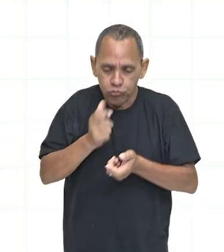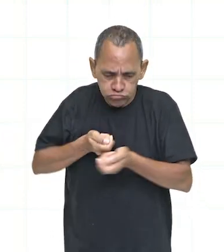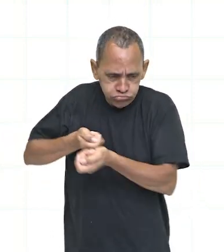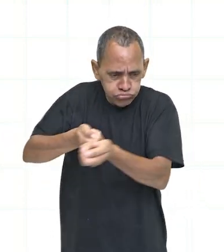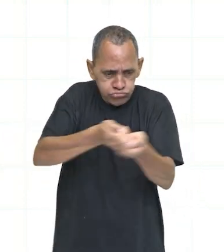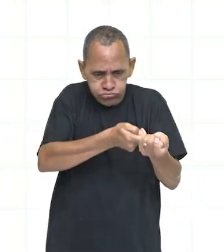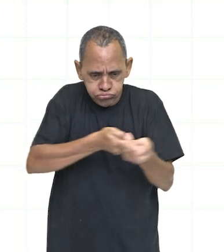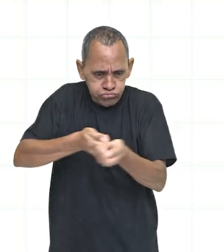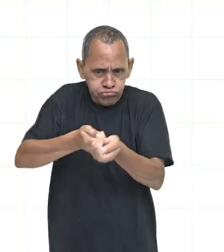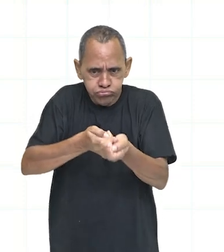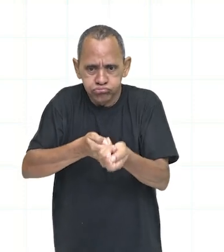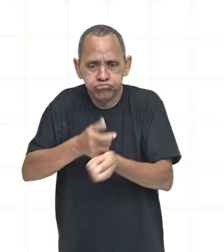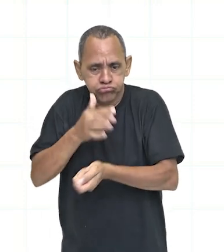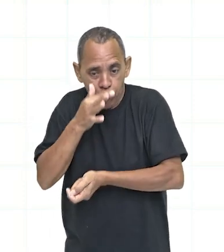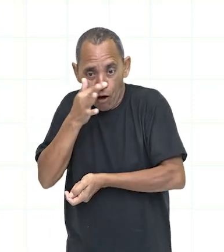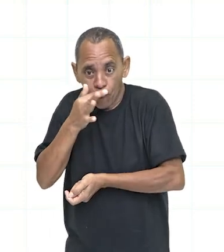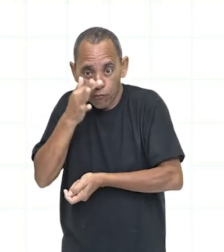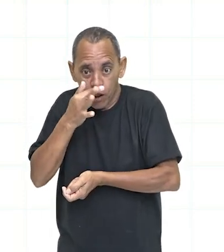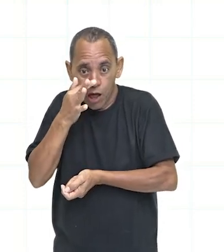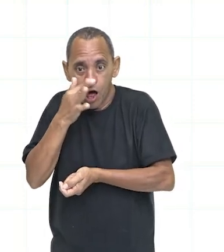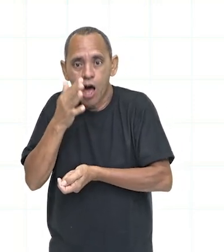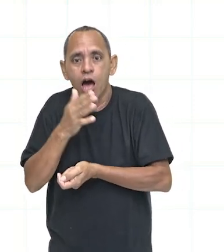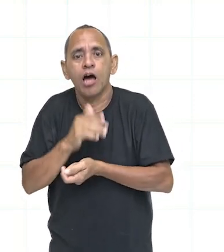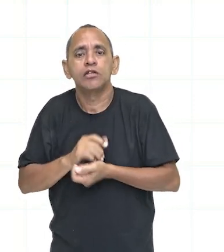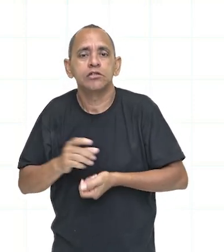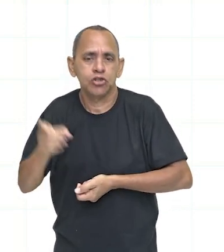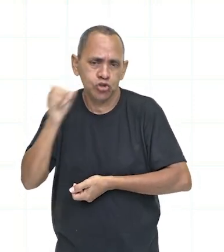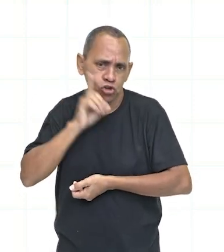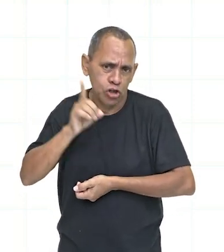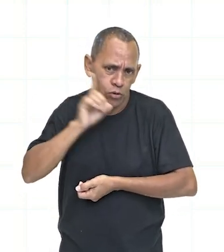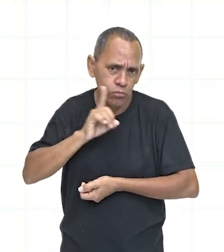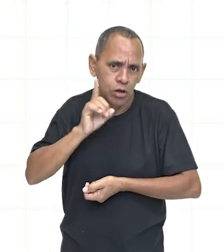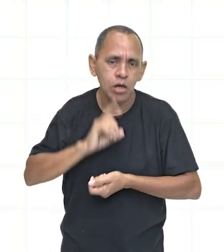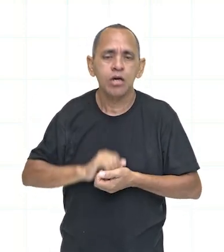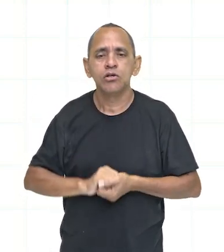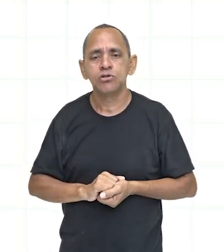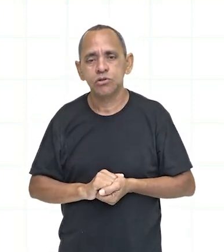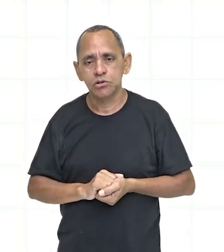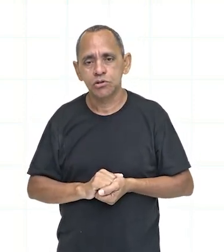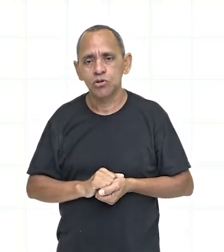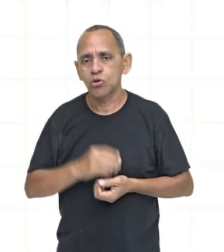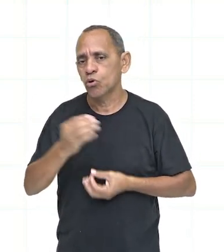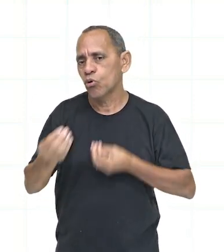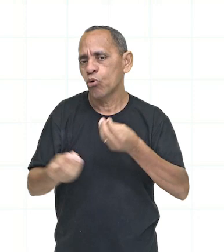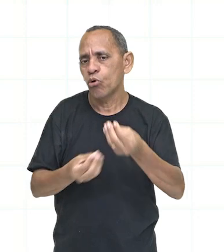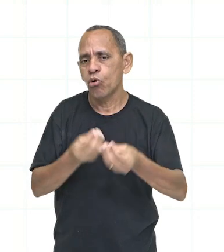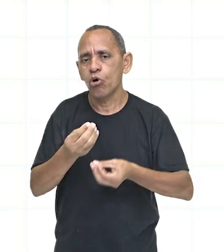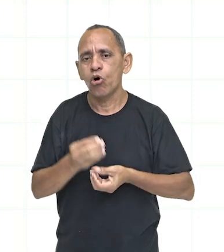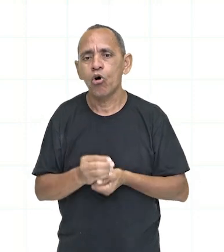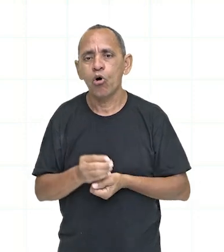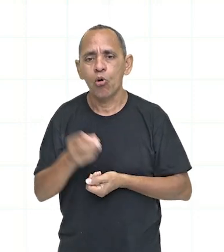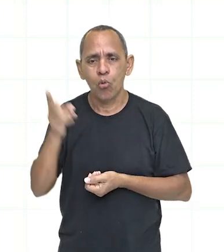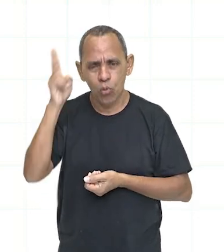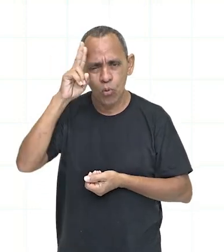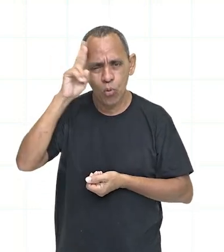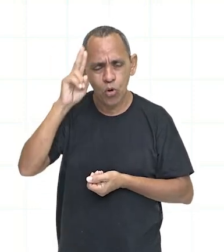olha só uma palavrinha com terminação ly, né, que é um advérbio, e vai dar a tradução mente da língua